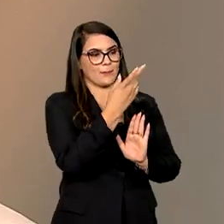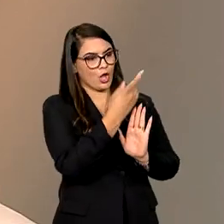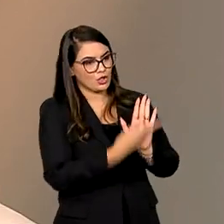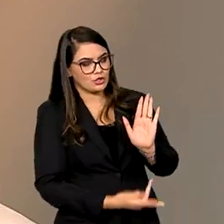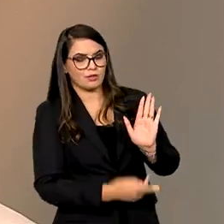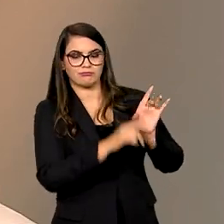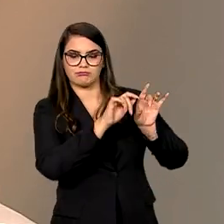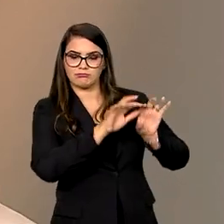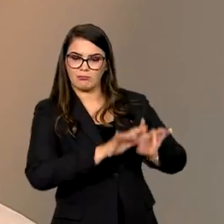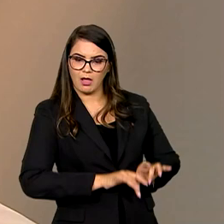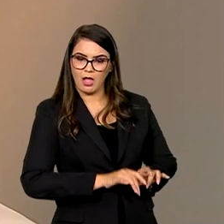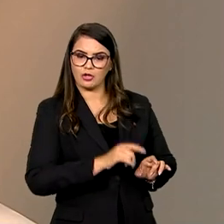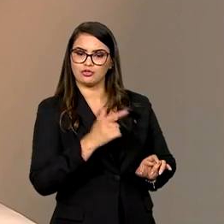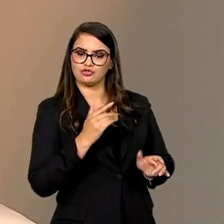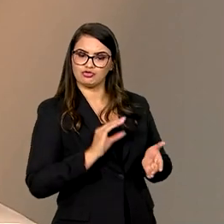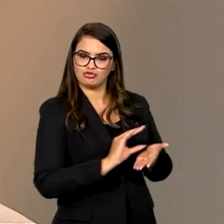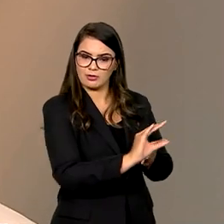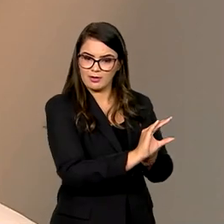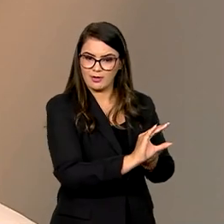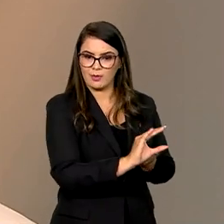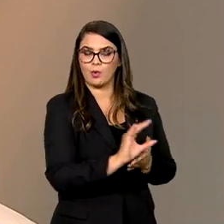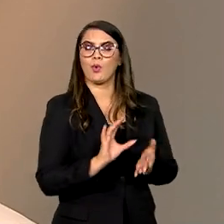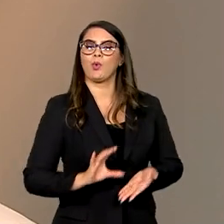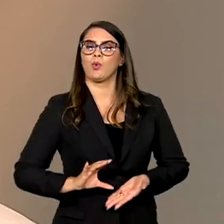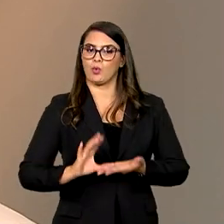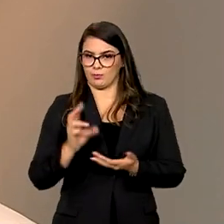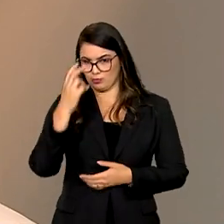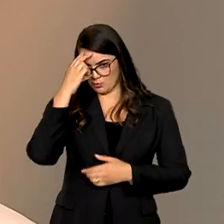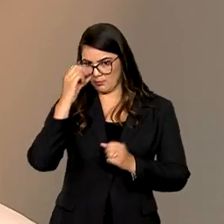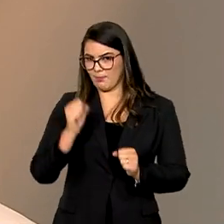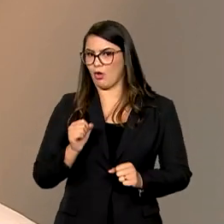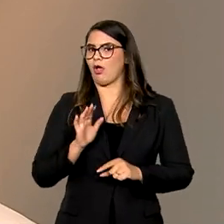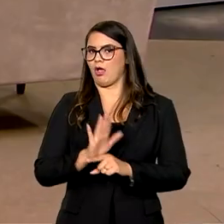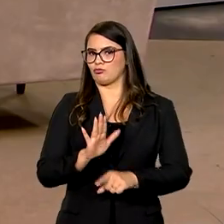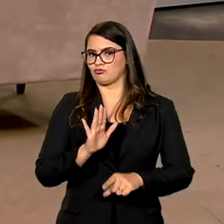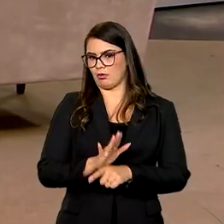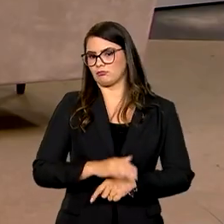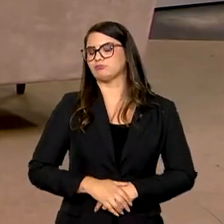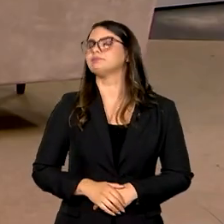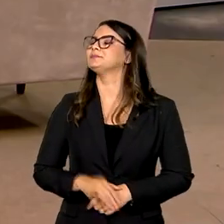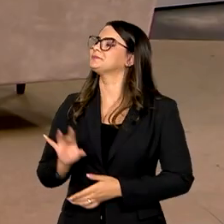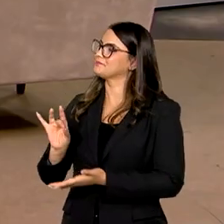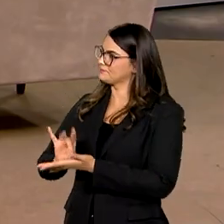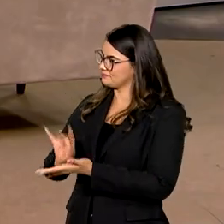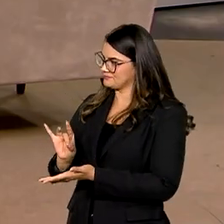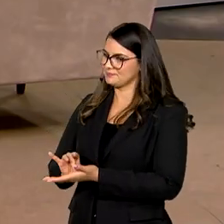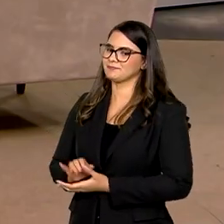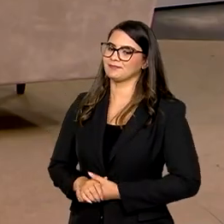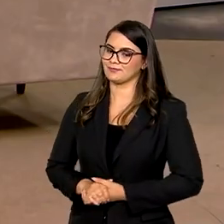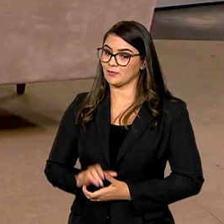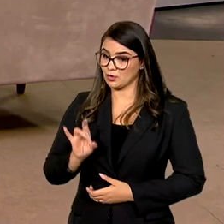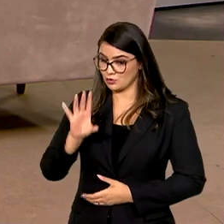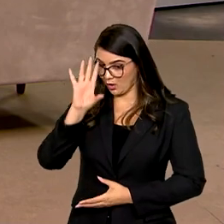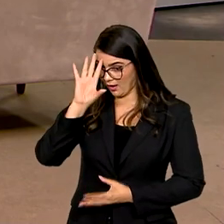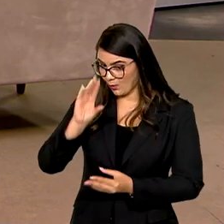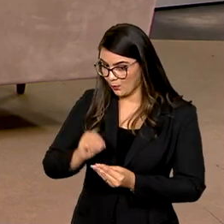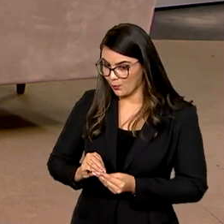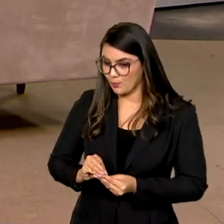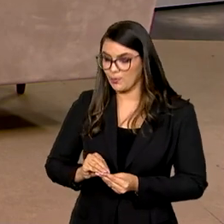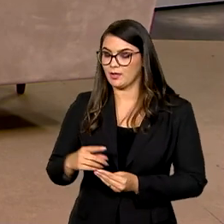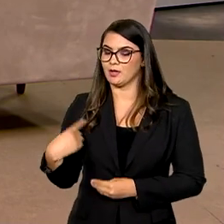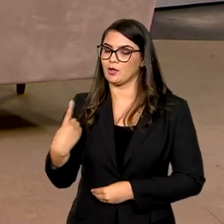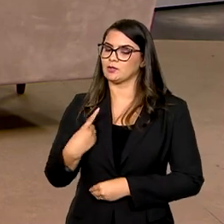recurso vá para os municípios. Os comitês de cultura podem ajudar muito nesse sentido. É verdade. Roberto, para a gente encerrar esta